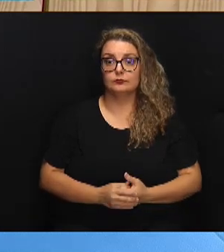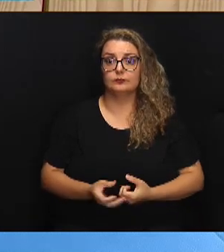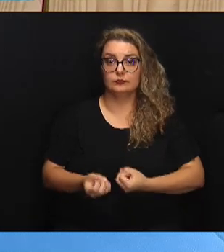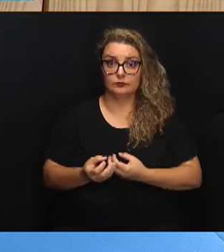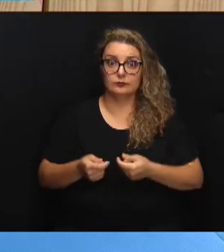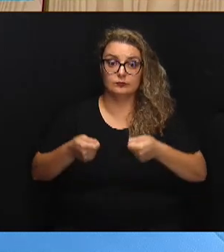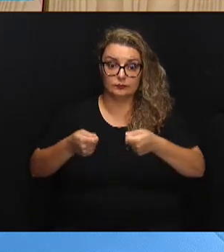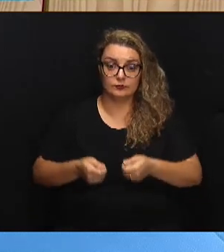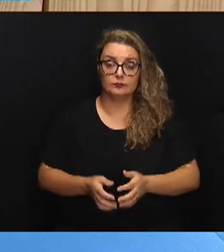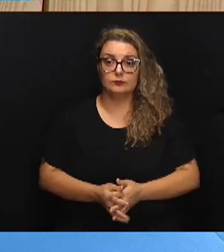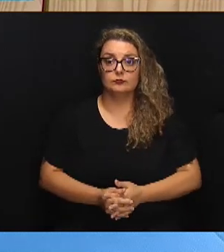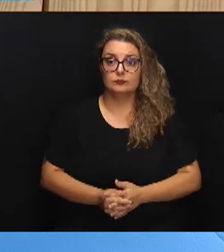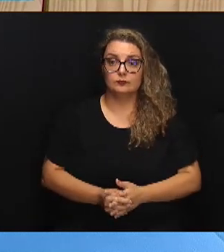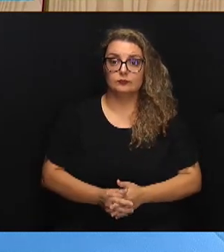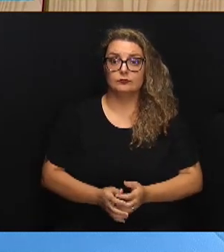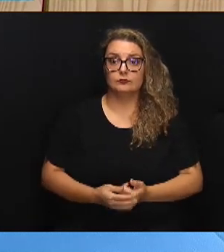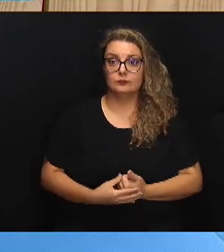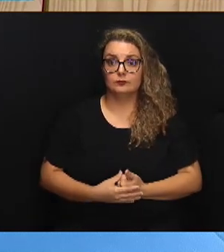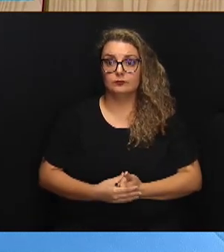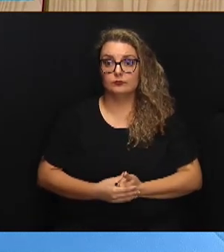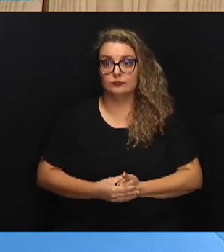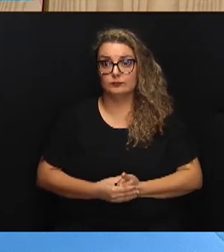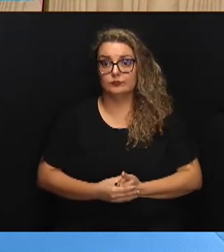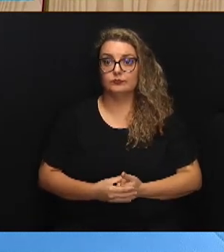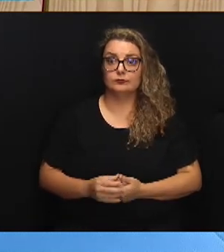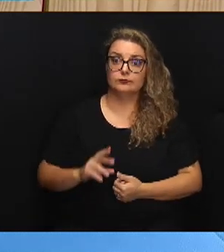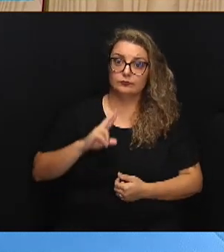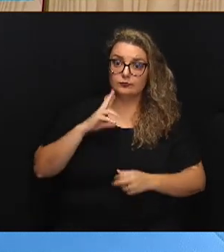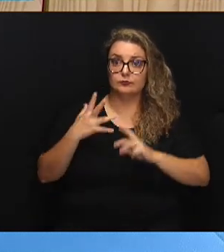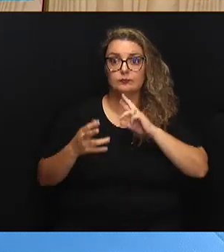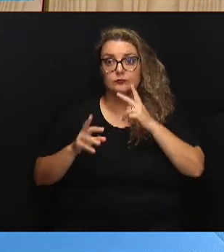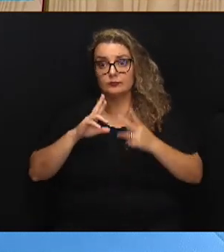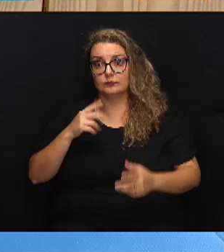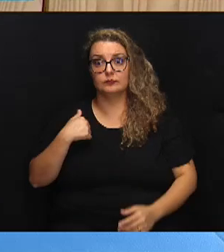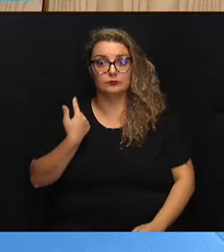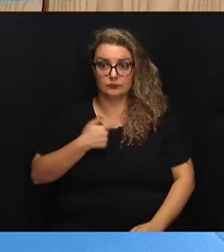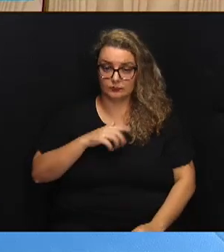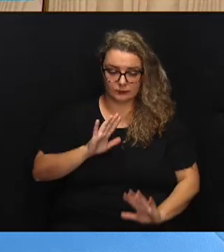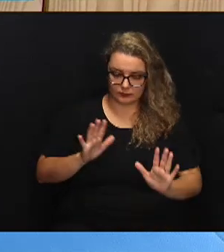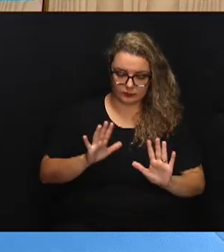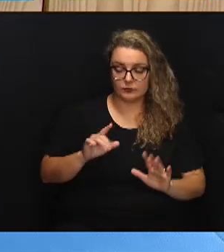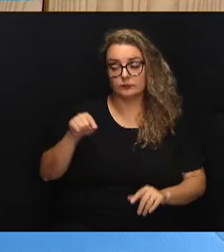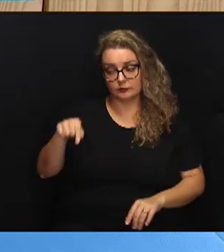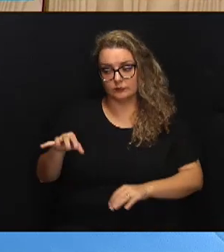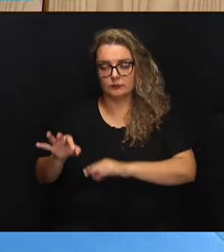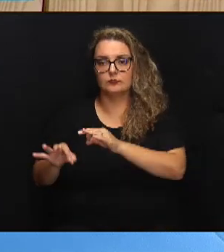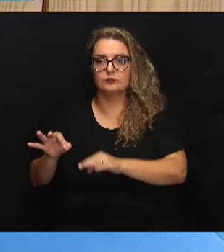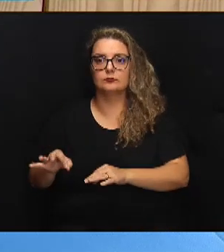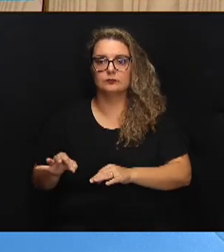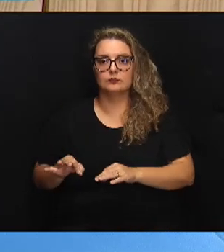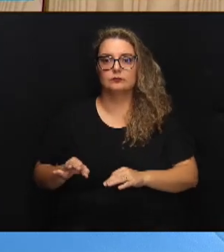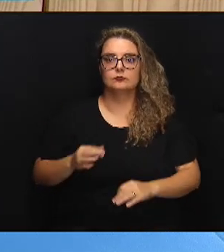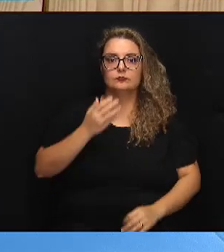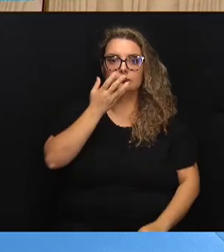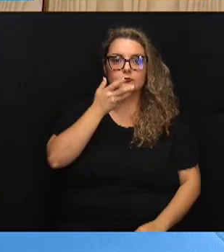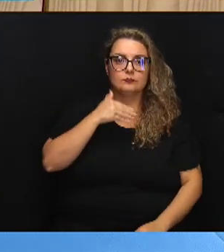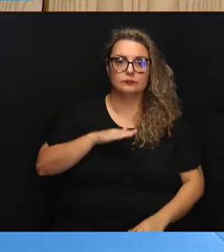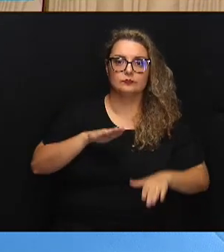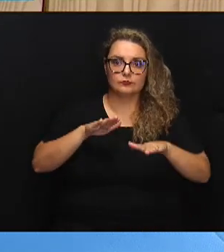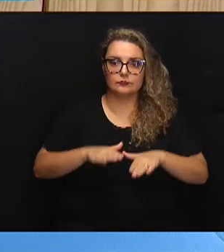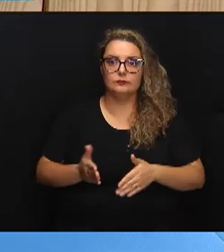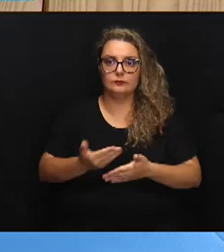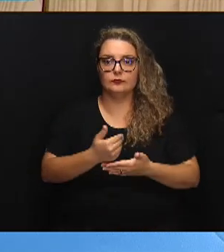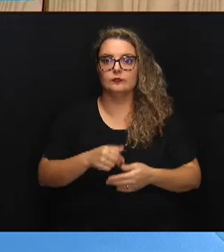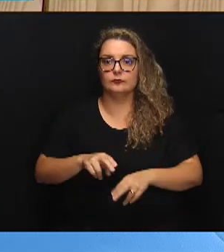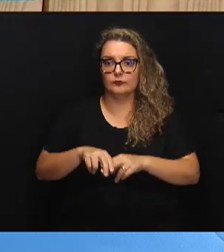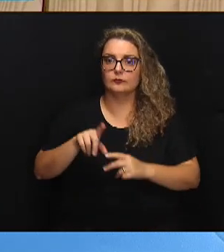concretas, né? E enquanto isso vai se resolvendo não por nós, mas pela justiça, a criança ela fica em acolhimento. E é por isso que é